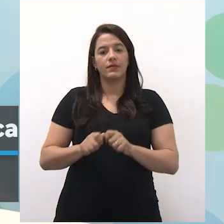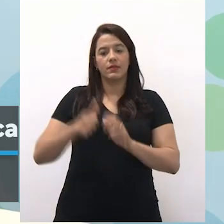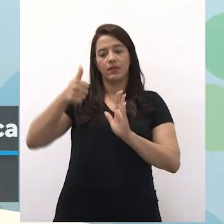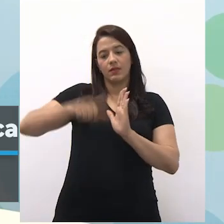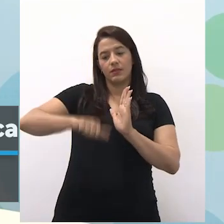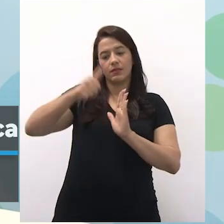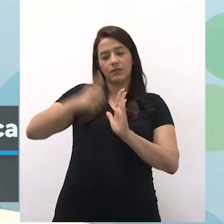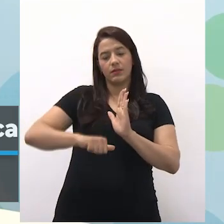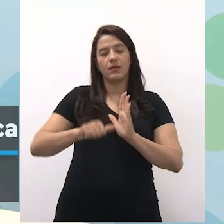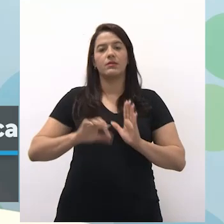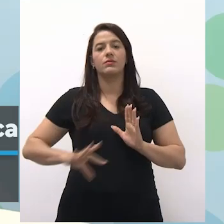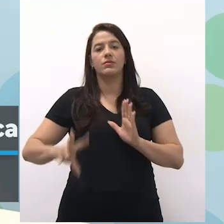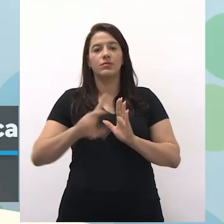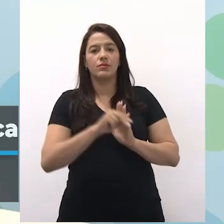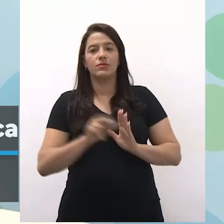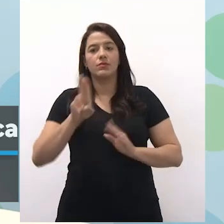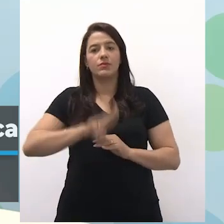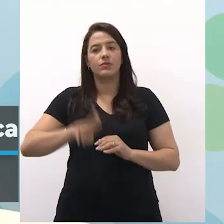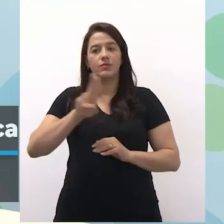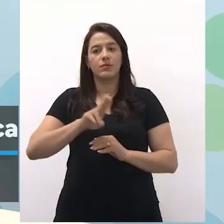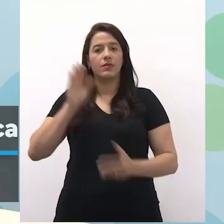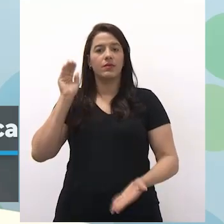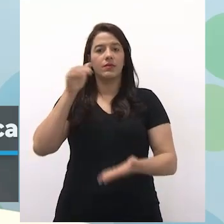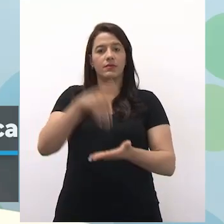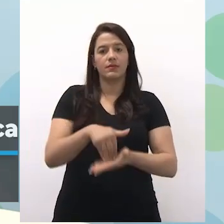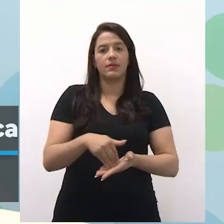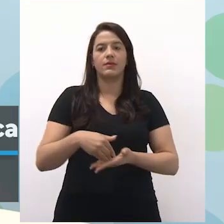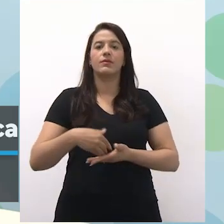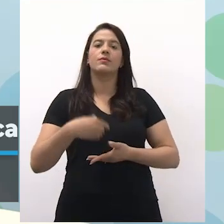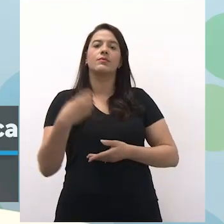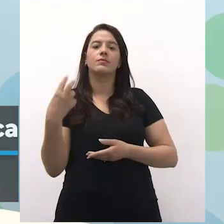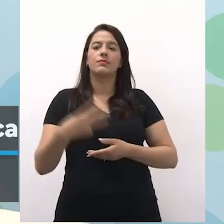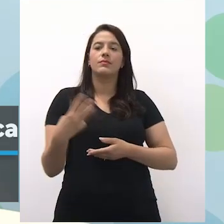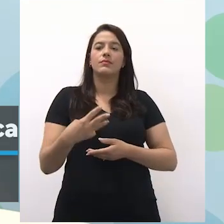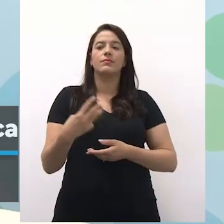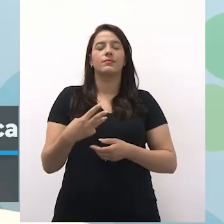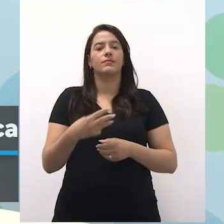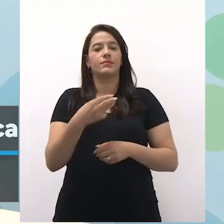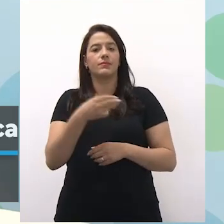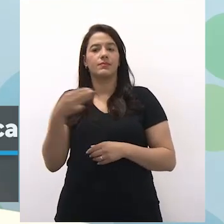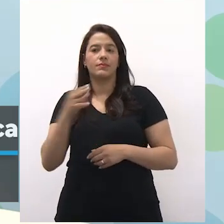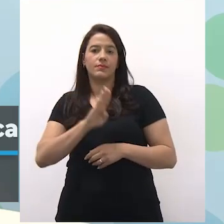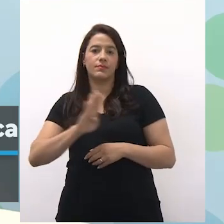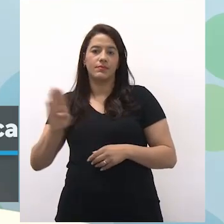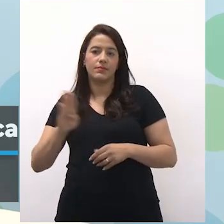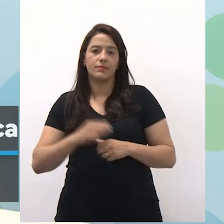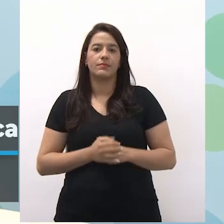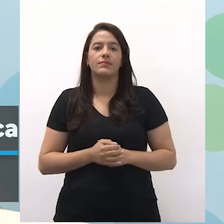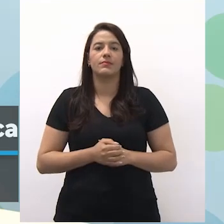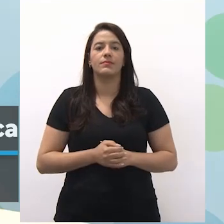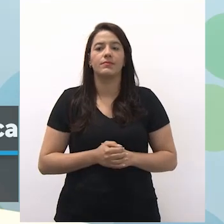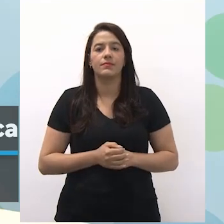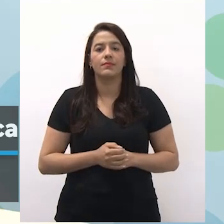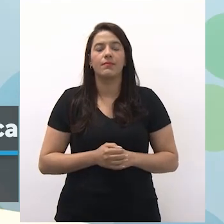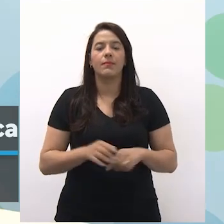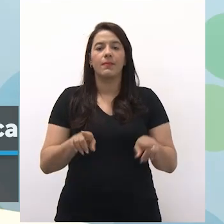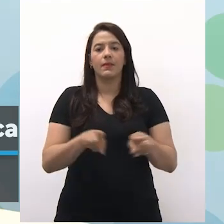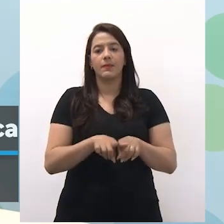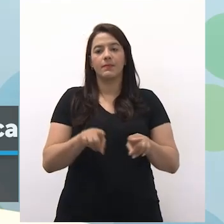das metodologias utilizadas aí até o terceiro bimestre, já estamos no final já, né, Vanderlei? Já no finzinho,